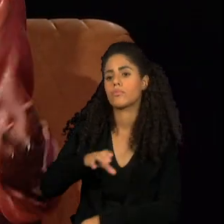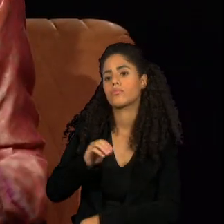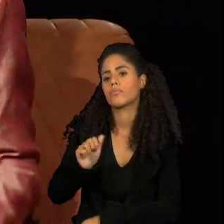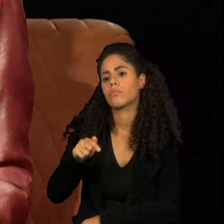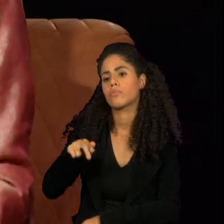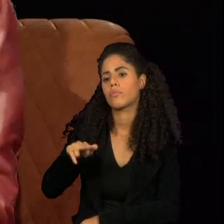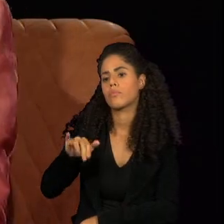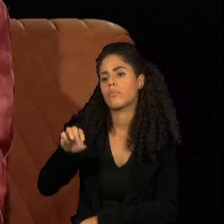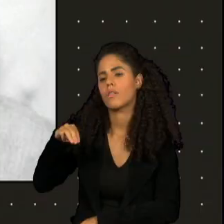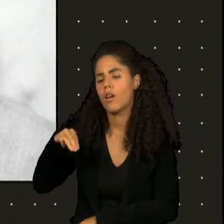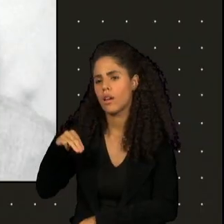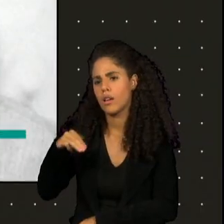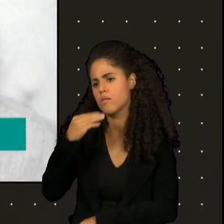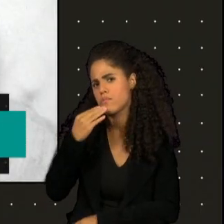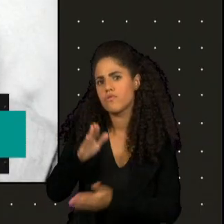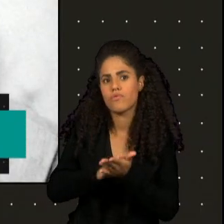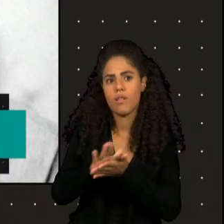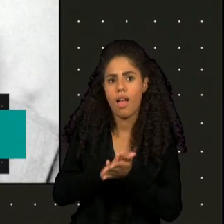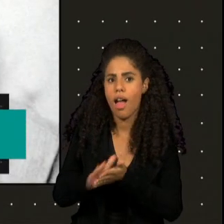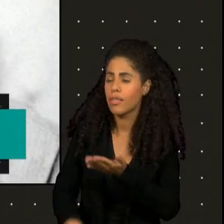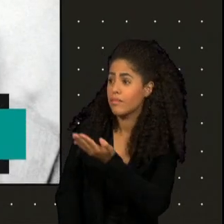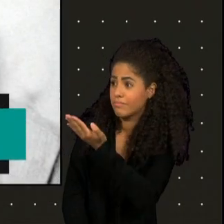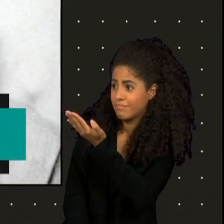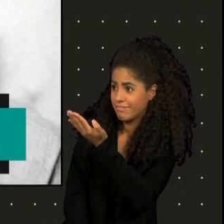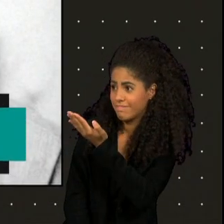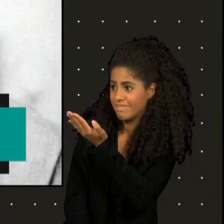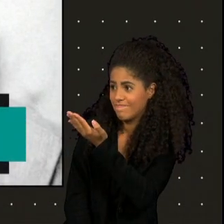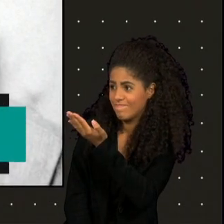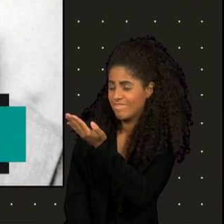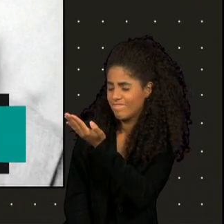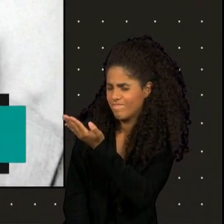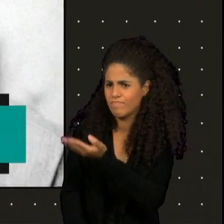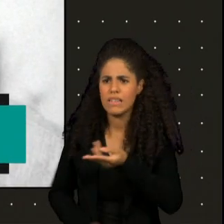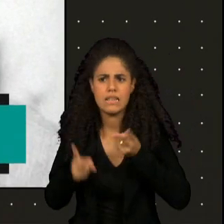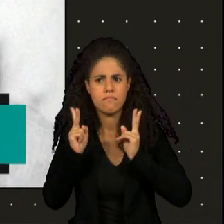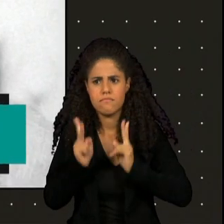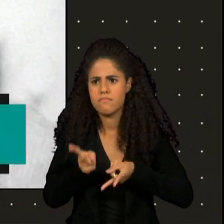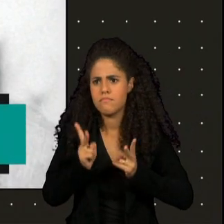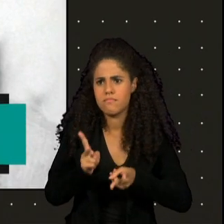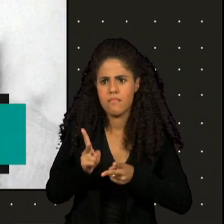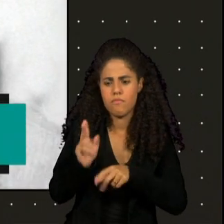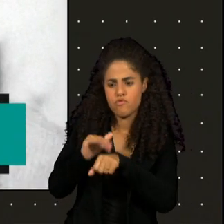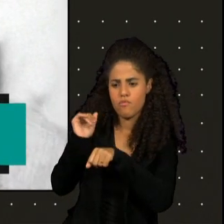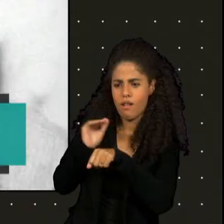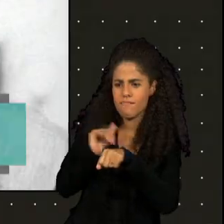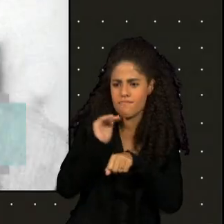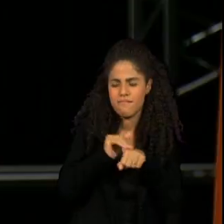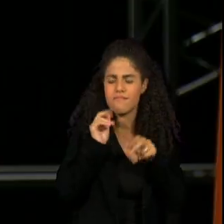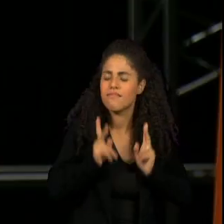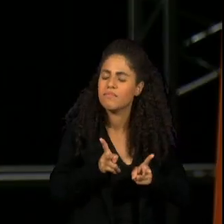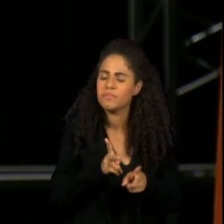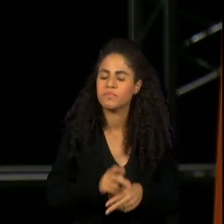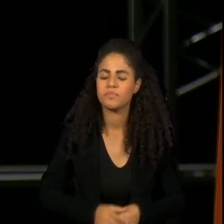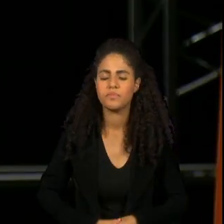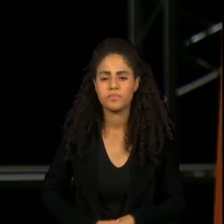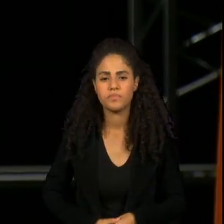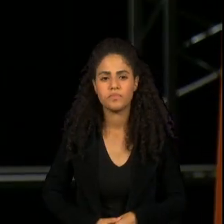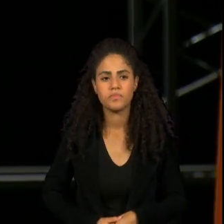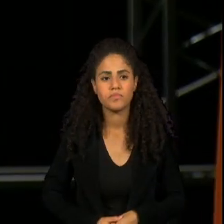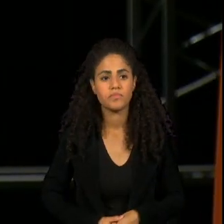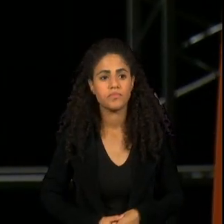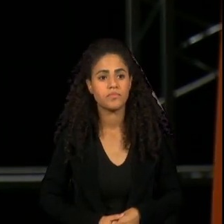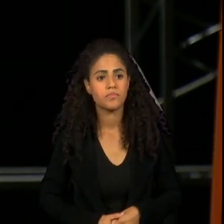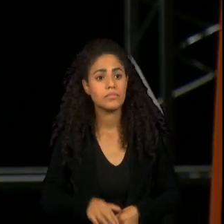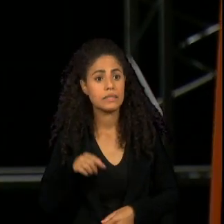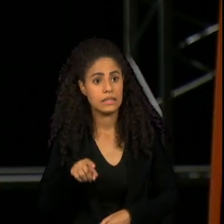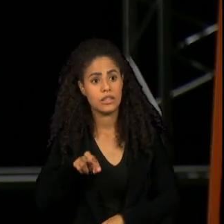único que não pediu. Ele fez o Padre e a Moça sem pedir. Então, você tinha feito A Grande Feira, do